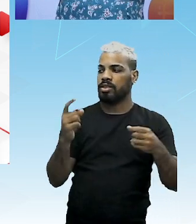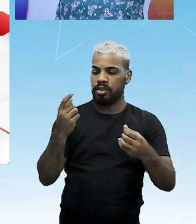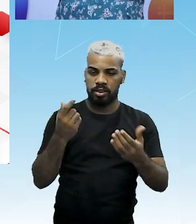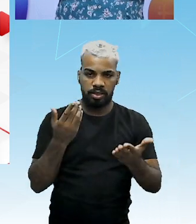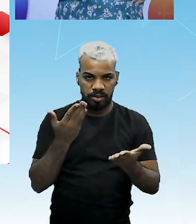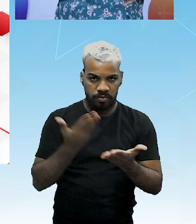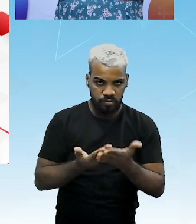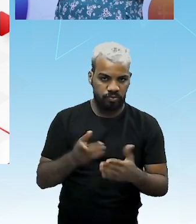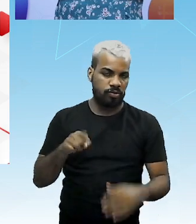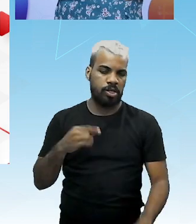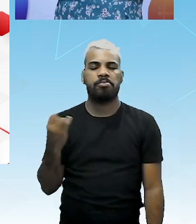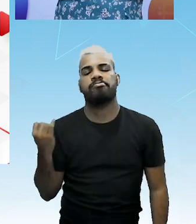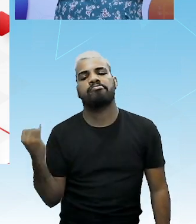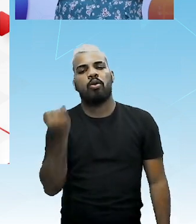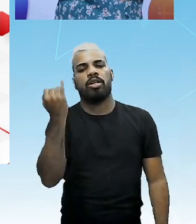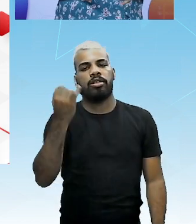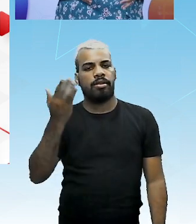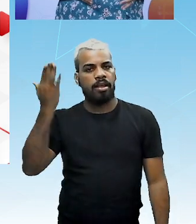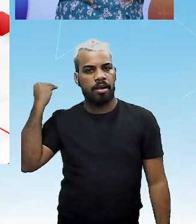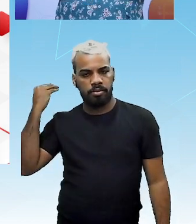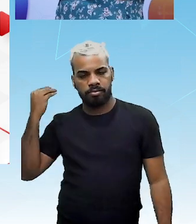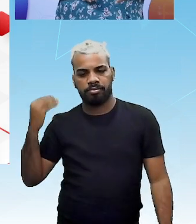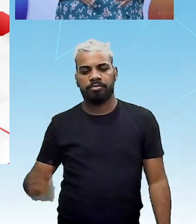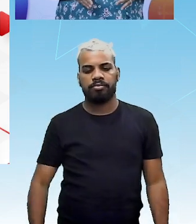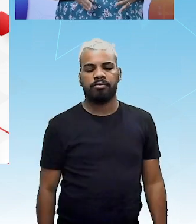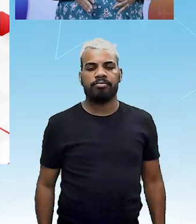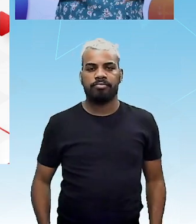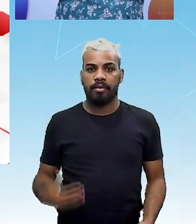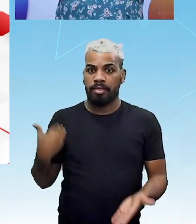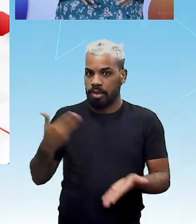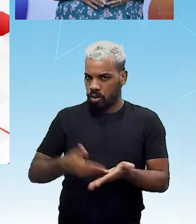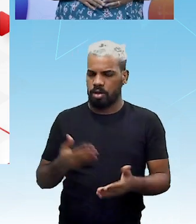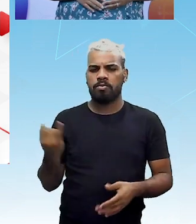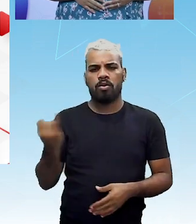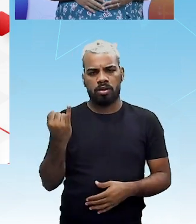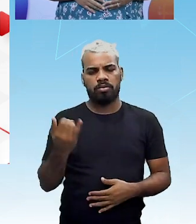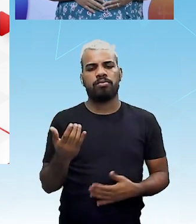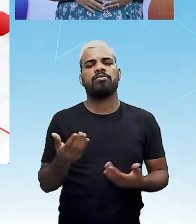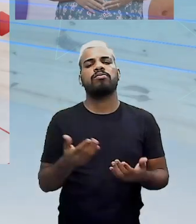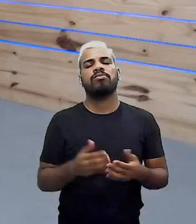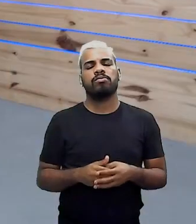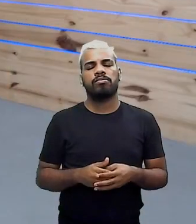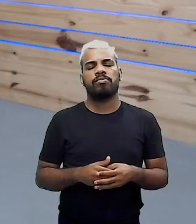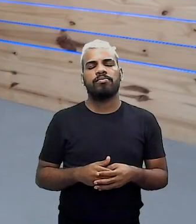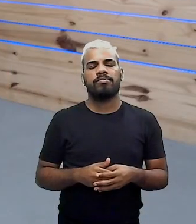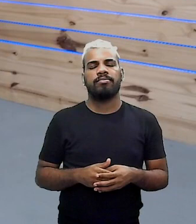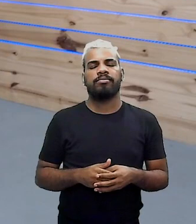fato de extrema importância na época e ainda até hoje ainda é para